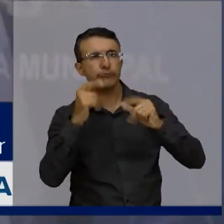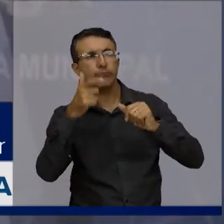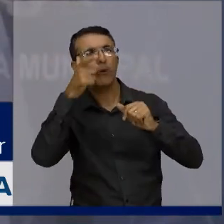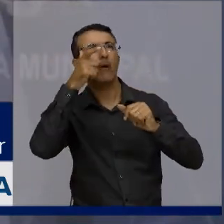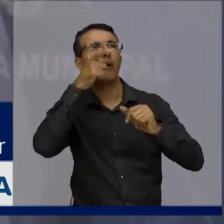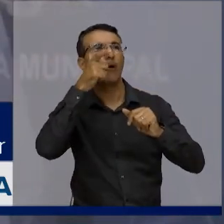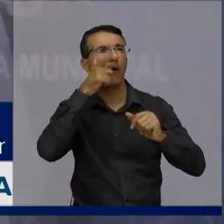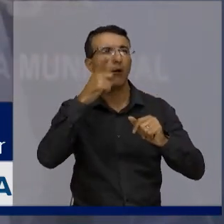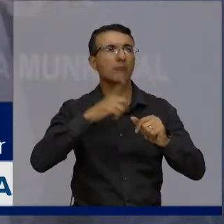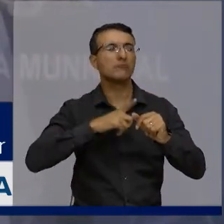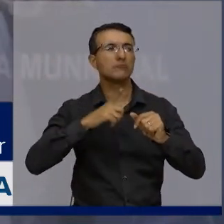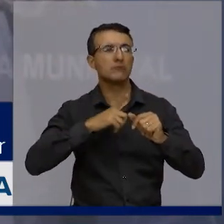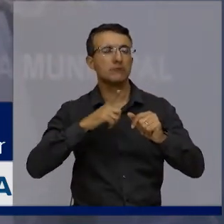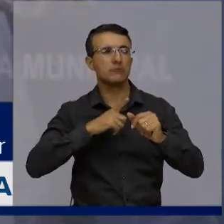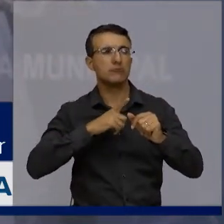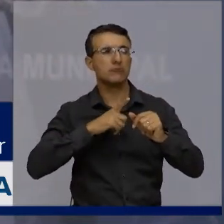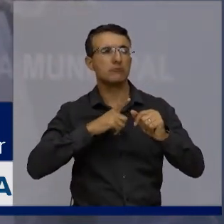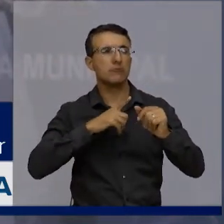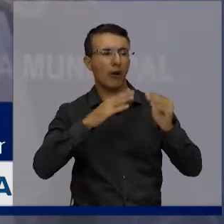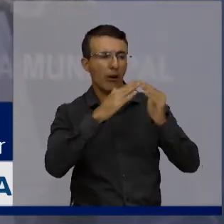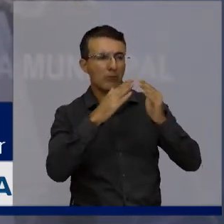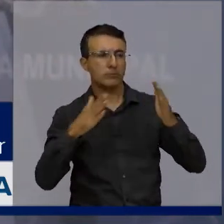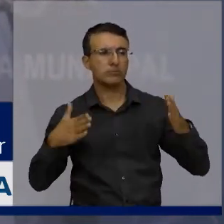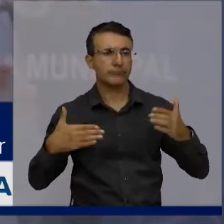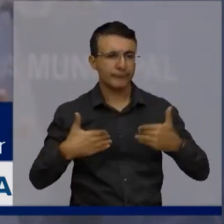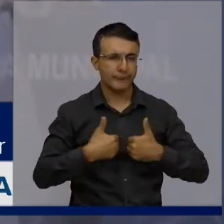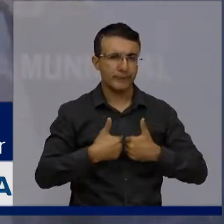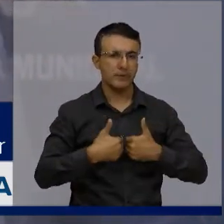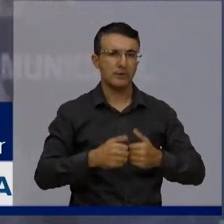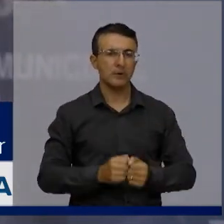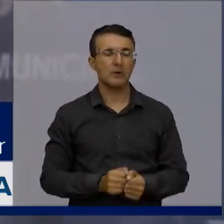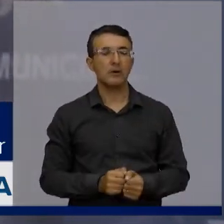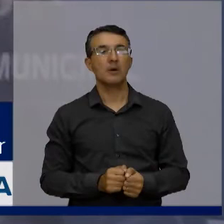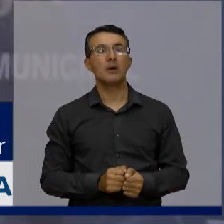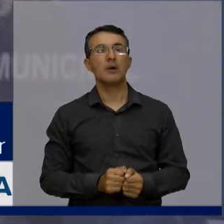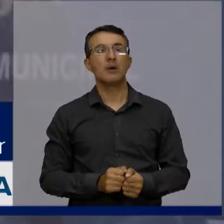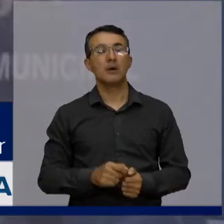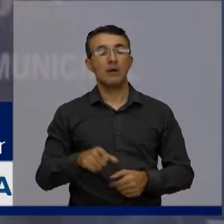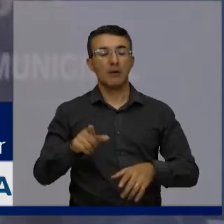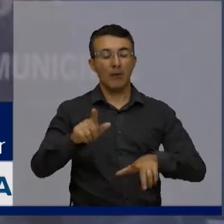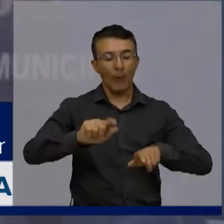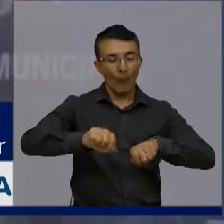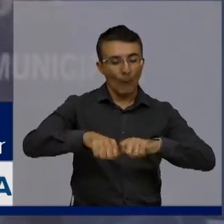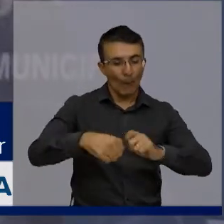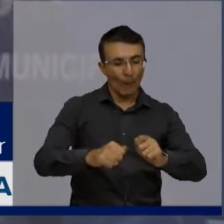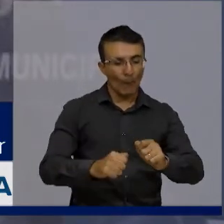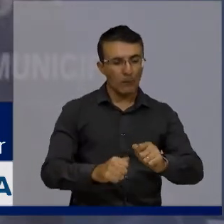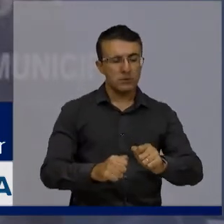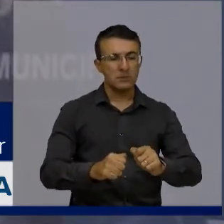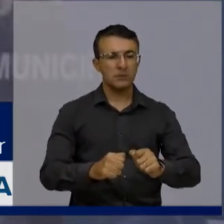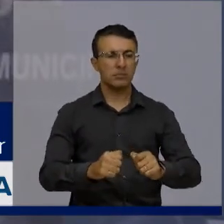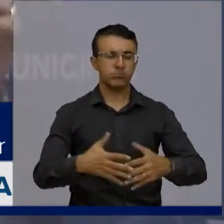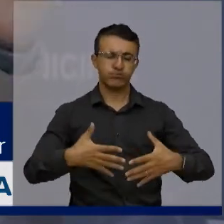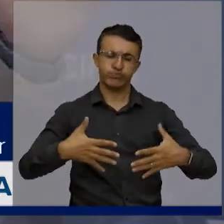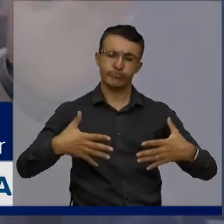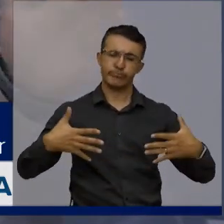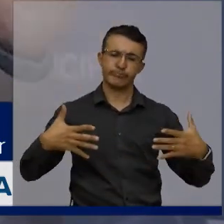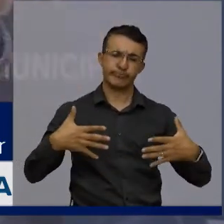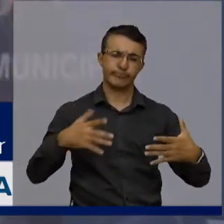identificar que tem um morador naquele edifício, e grande iniciativa da administração pública. Para quem não sabe, de